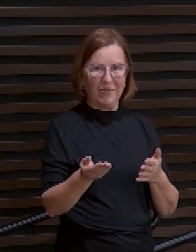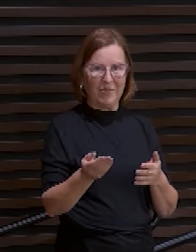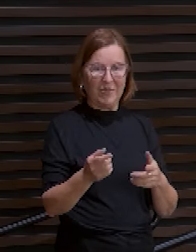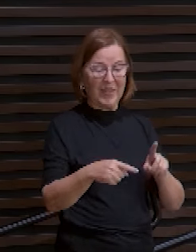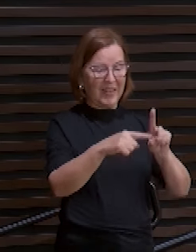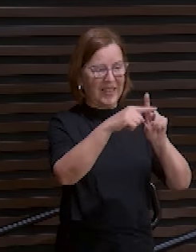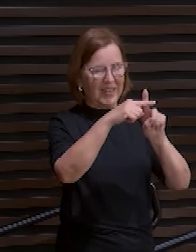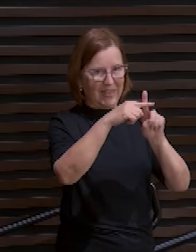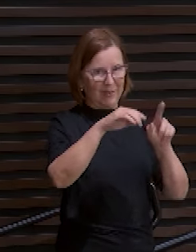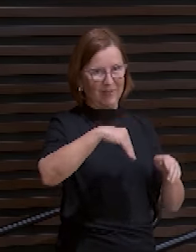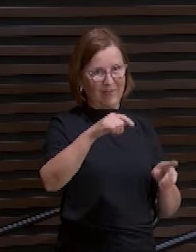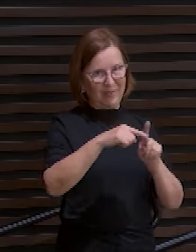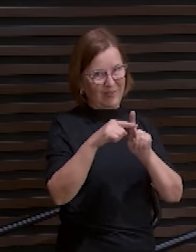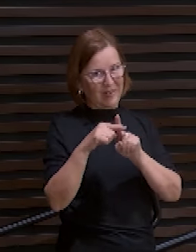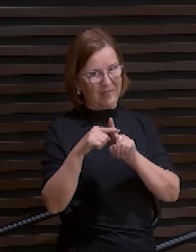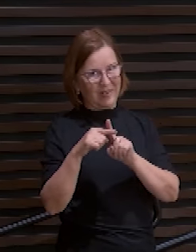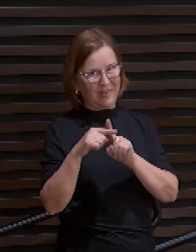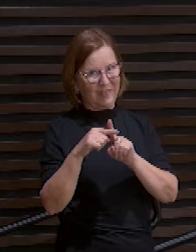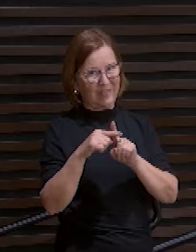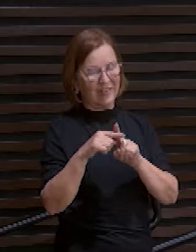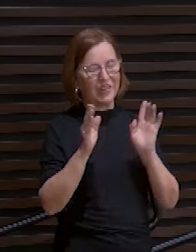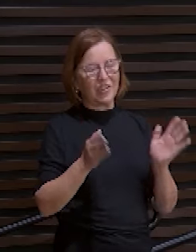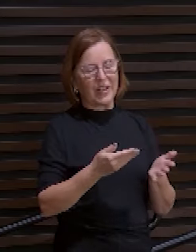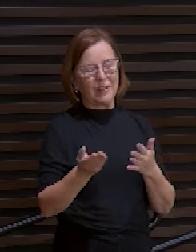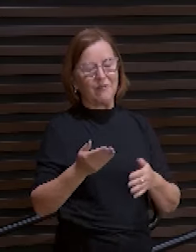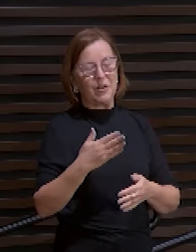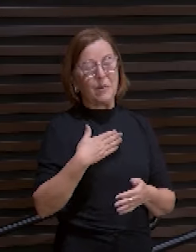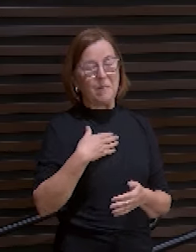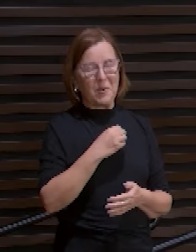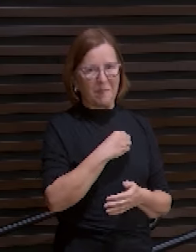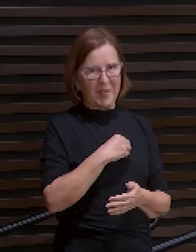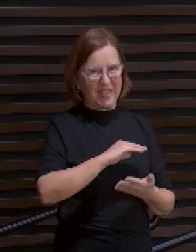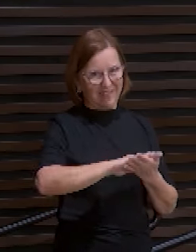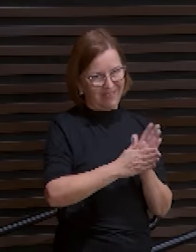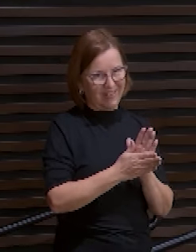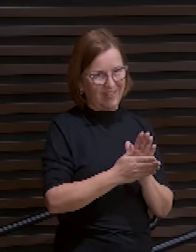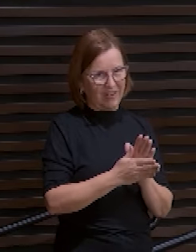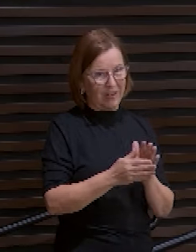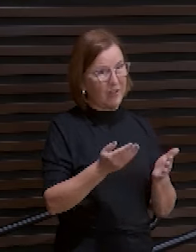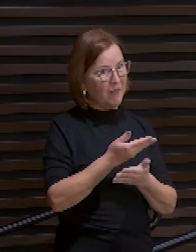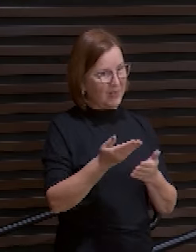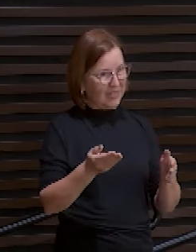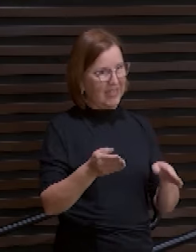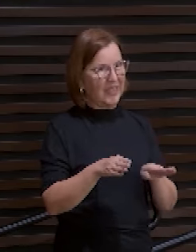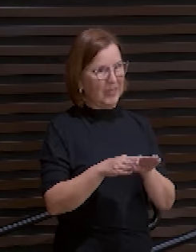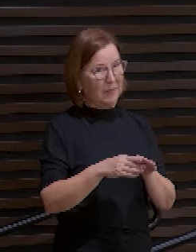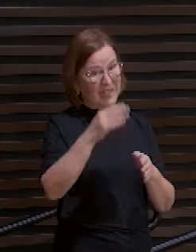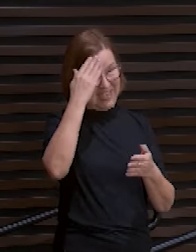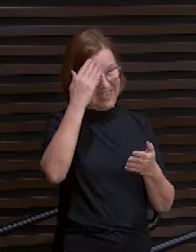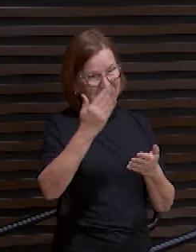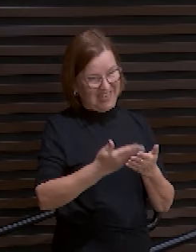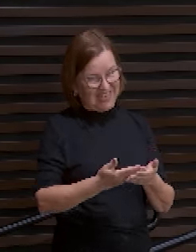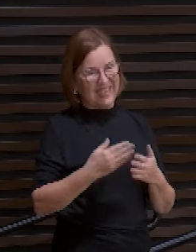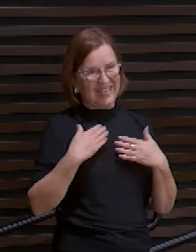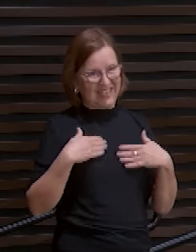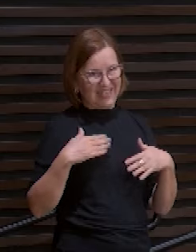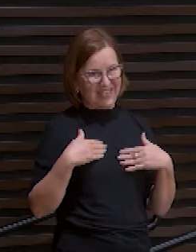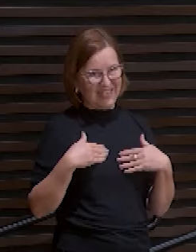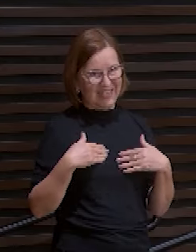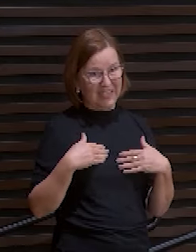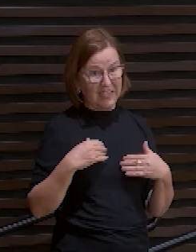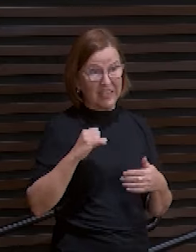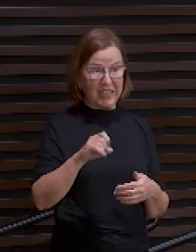pecado e você você crê e descansa nisso também se você ainda